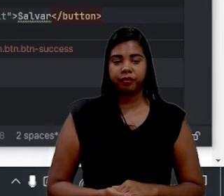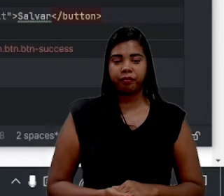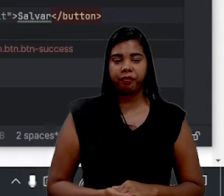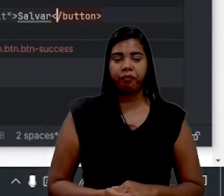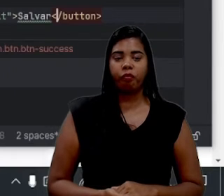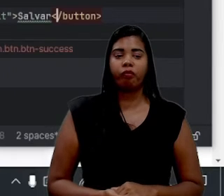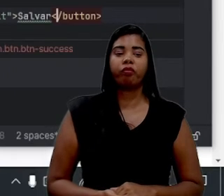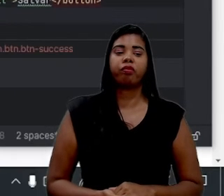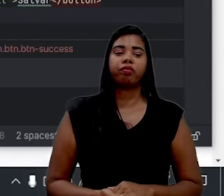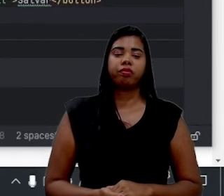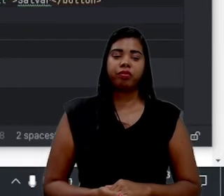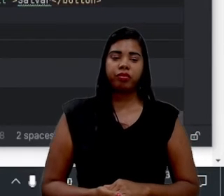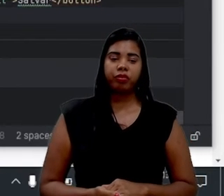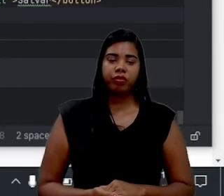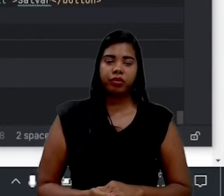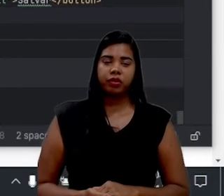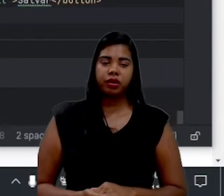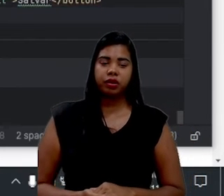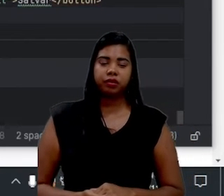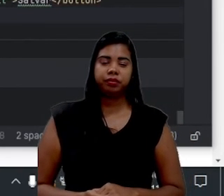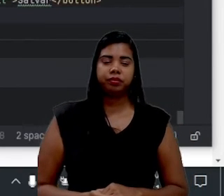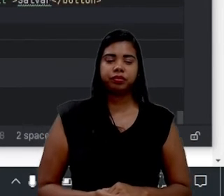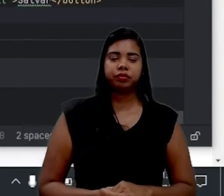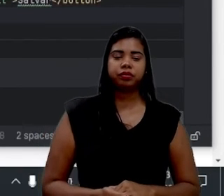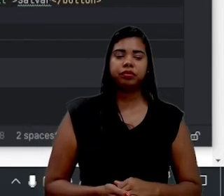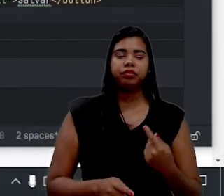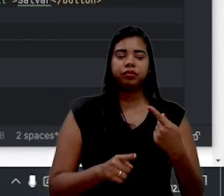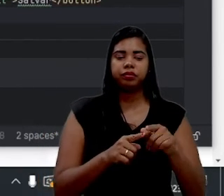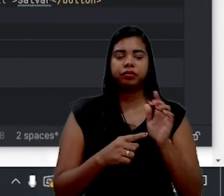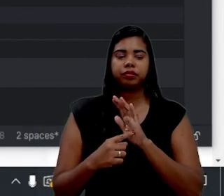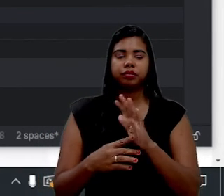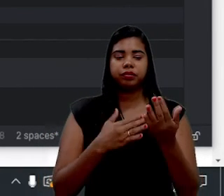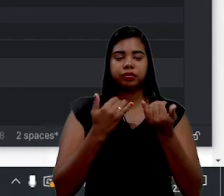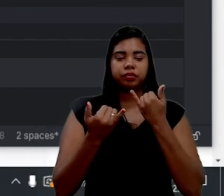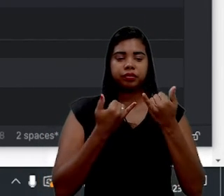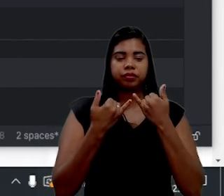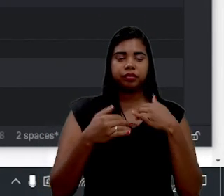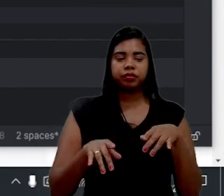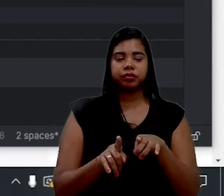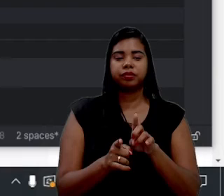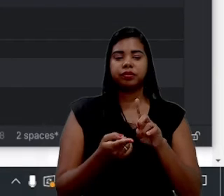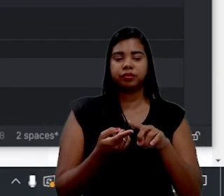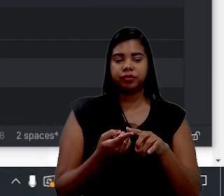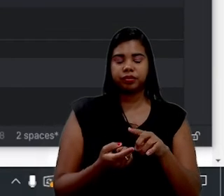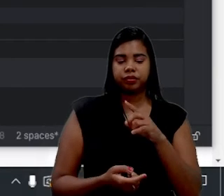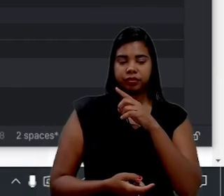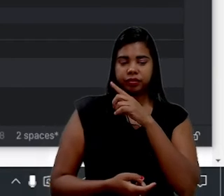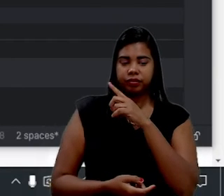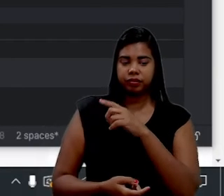O tipo, o type dele é submit, né? Quando cria, ele envia as informações, tá?